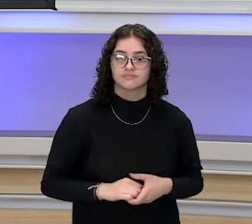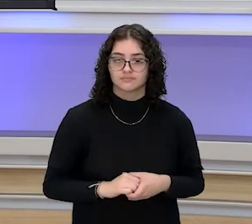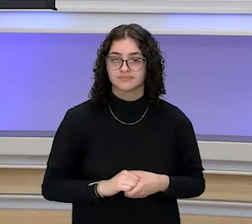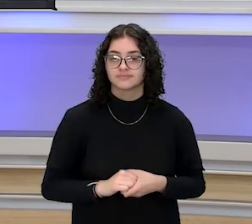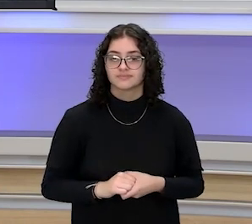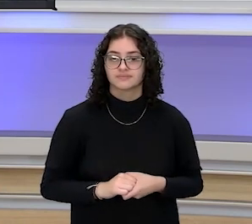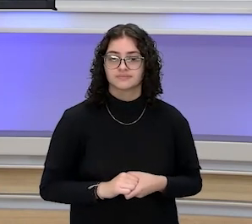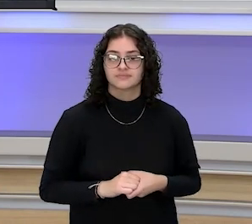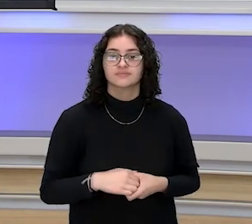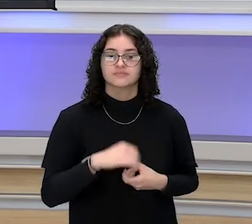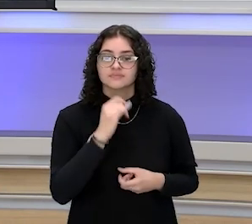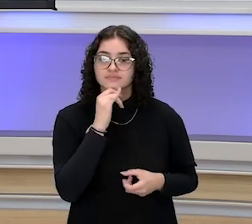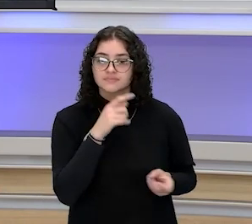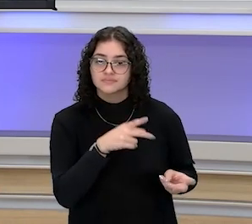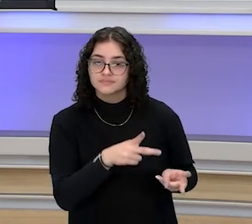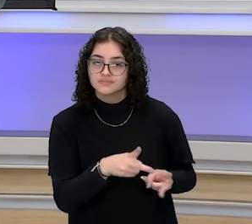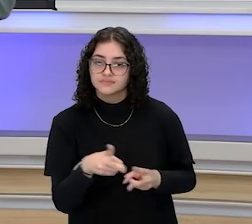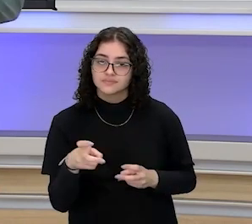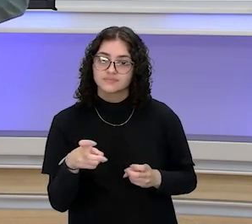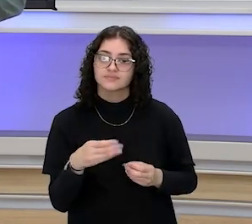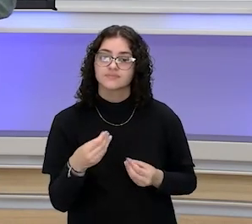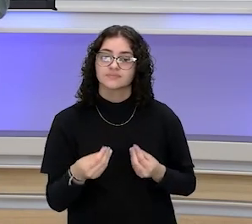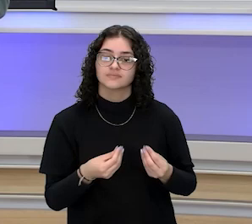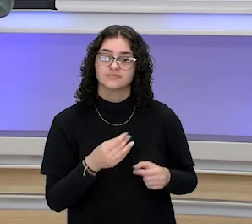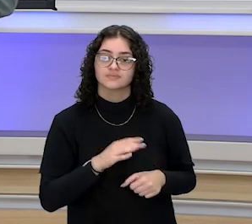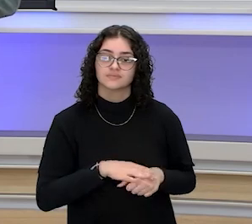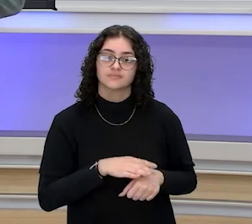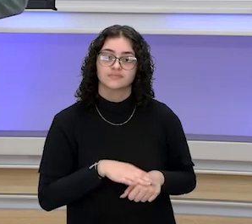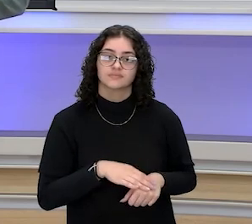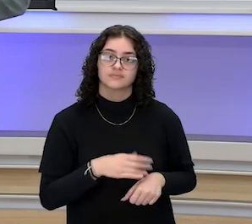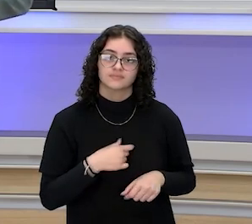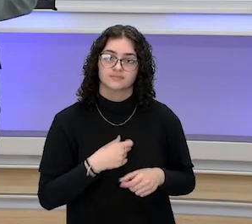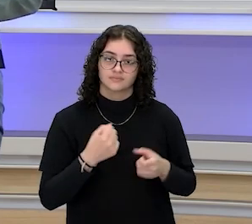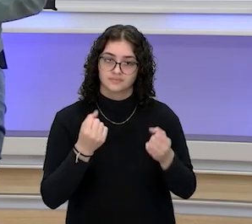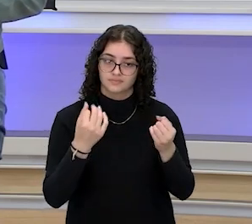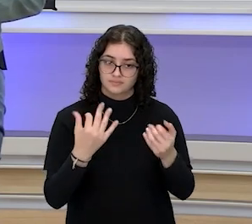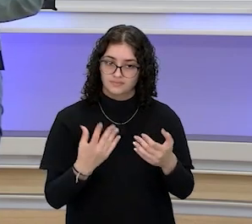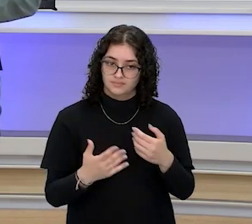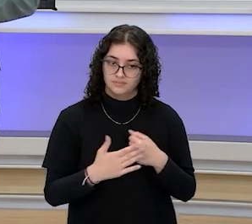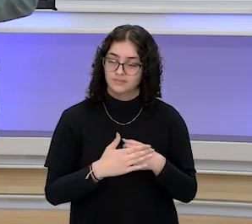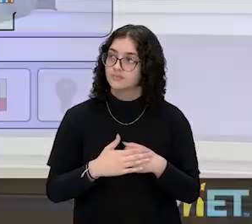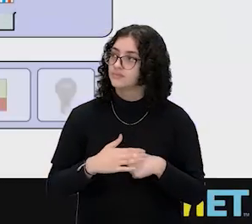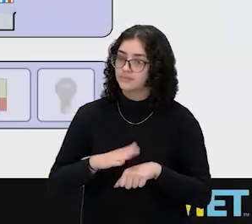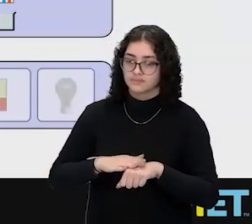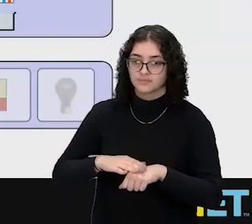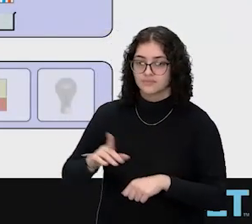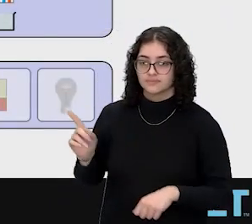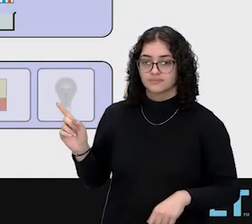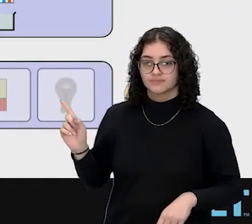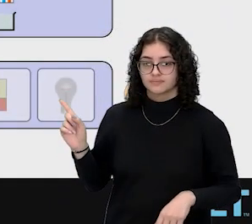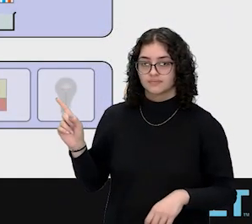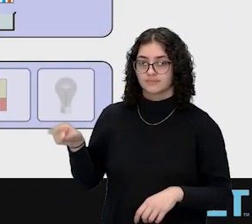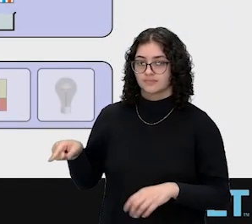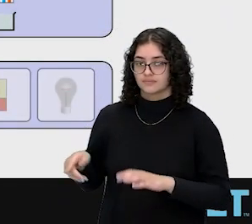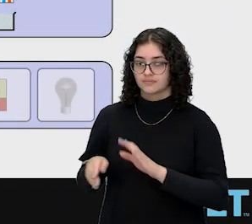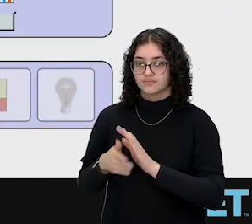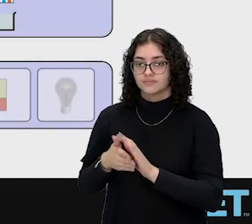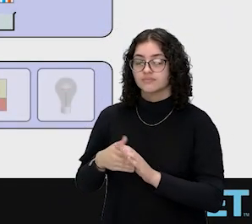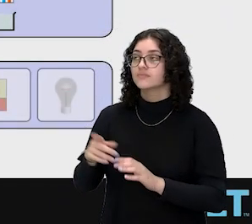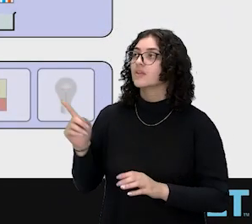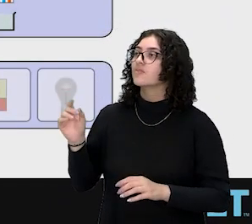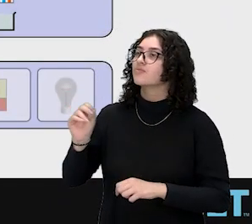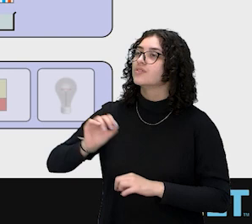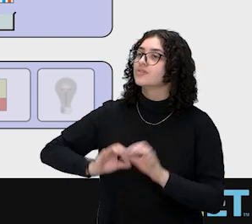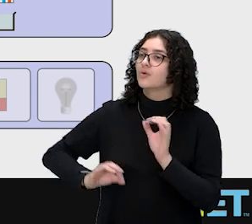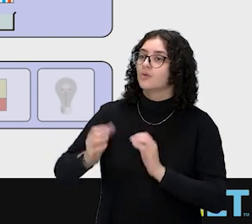né, para identificar aí os meios. Então, quando eu falei das fórmulas, eu estou falando dessa parte aqui embaixo, tá? Do